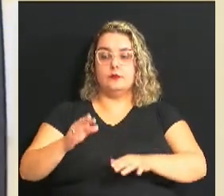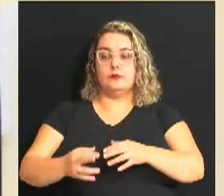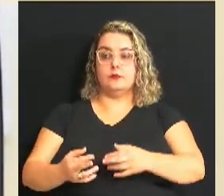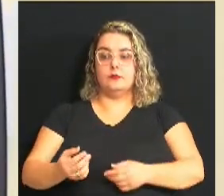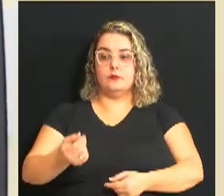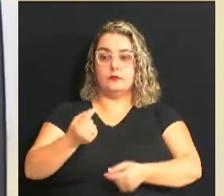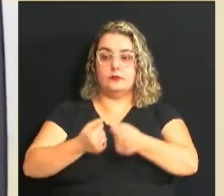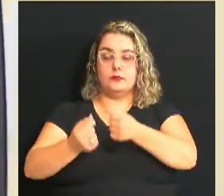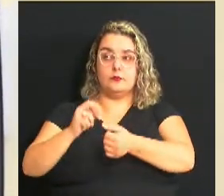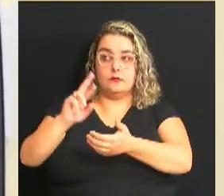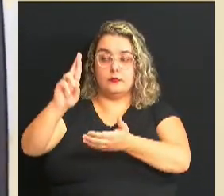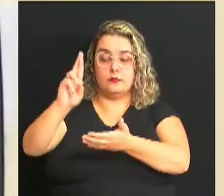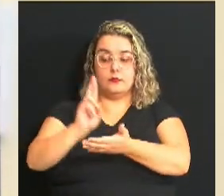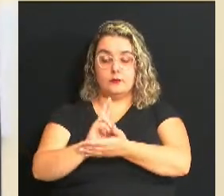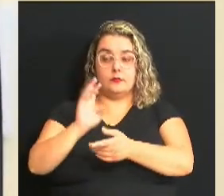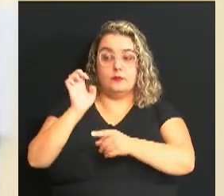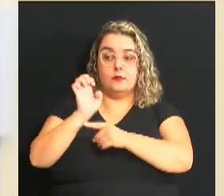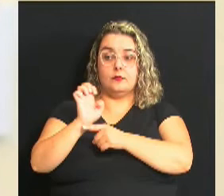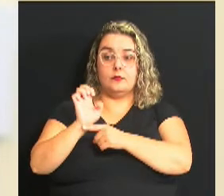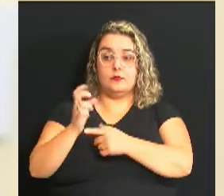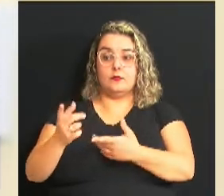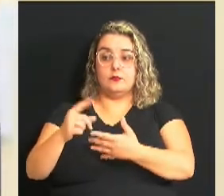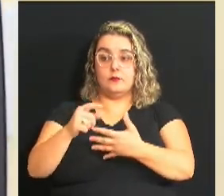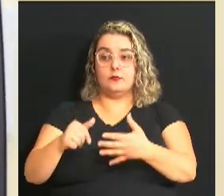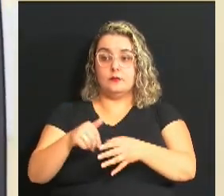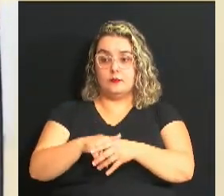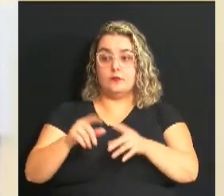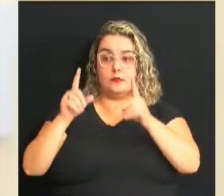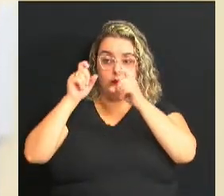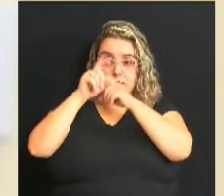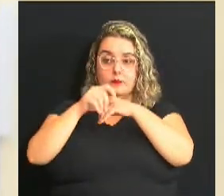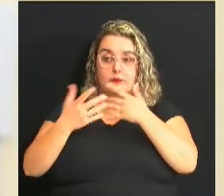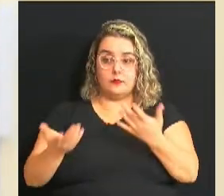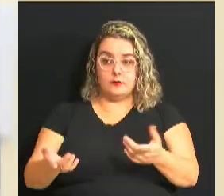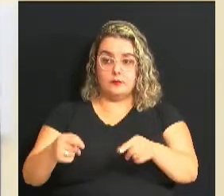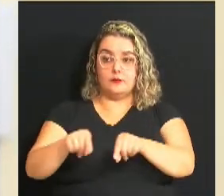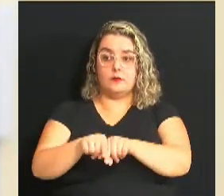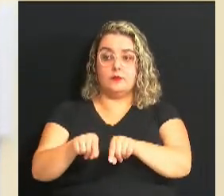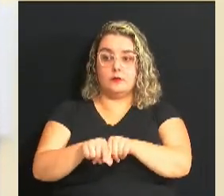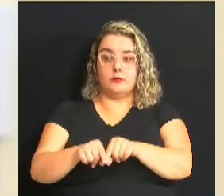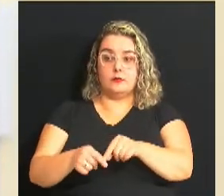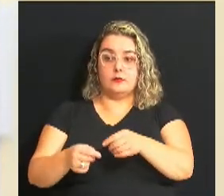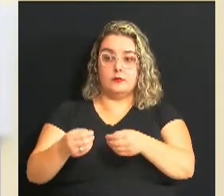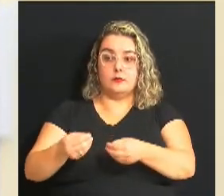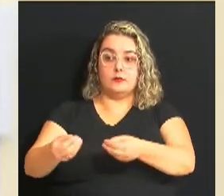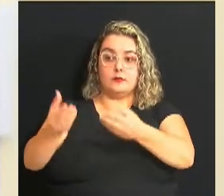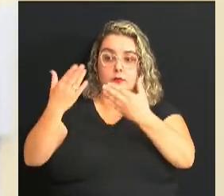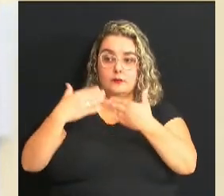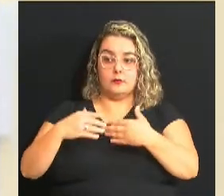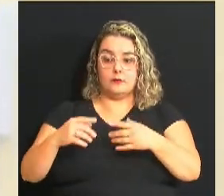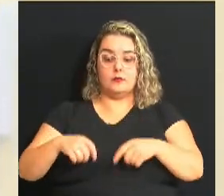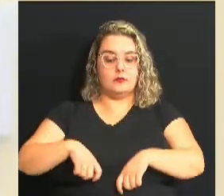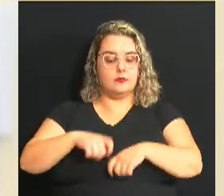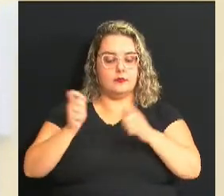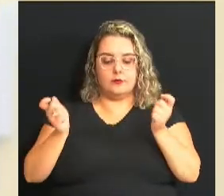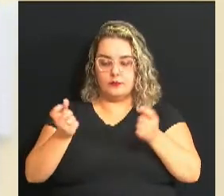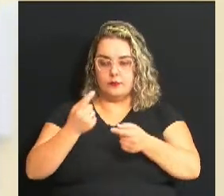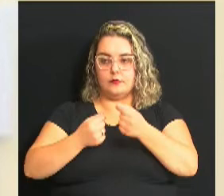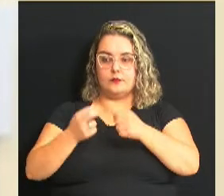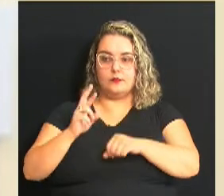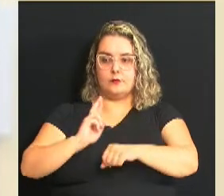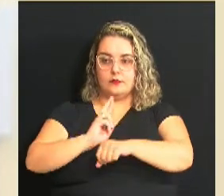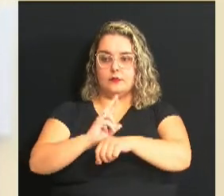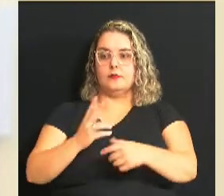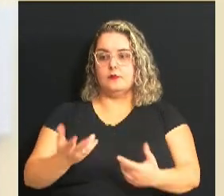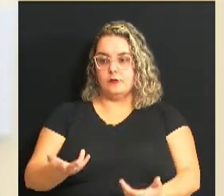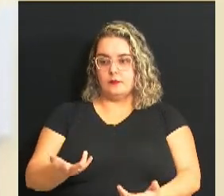Estado, e o fato de estar em eleições, isso dificulta muito, né, a transferência agora impossível de recursos, mas estando